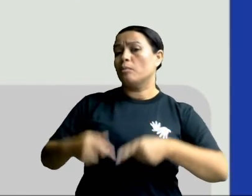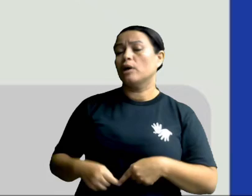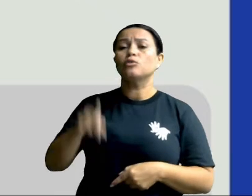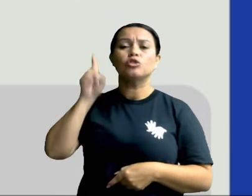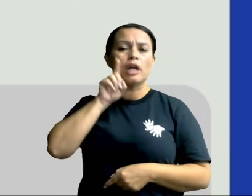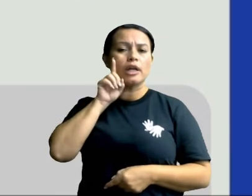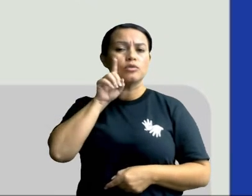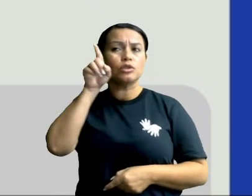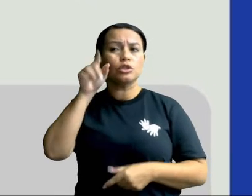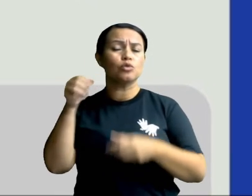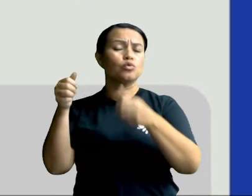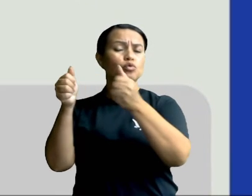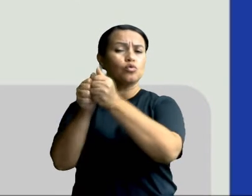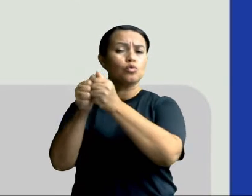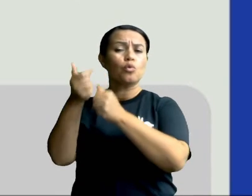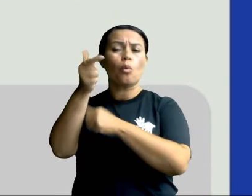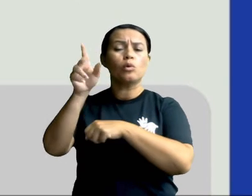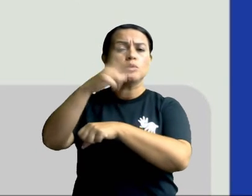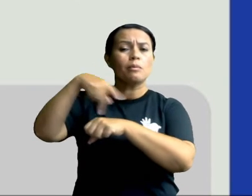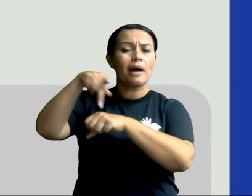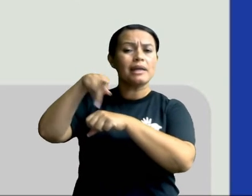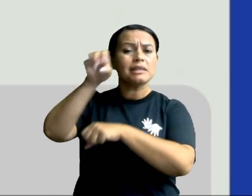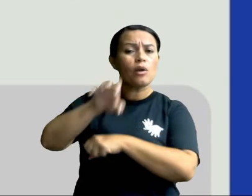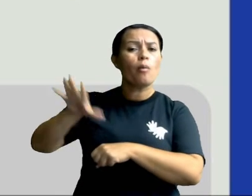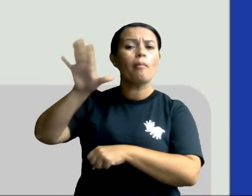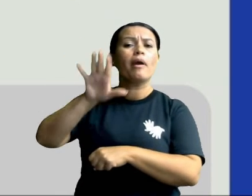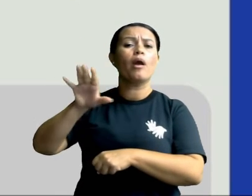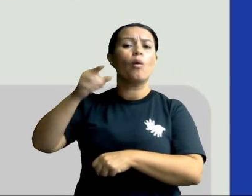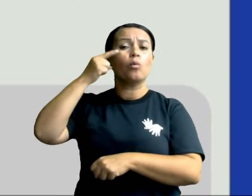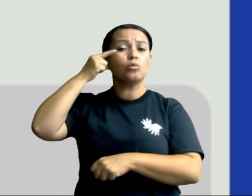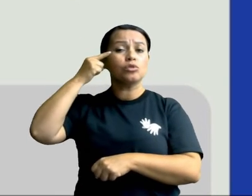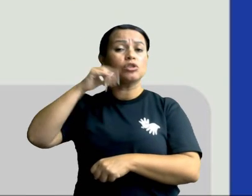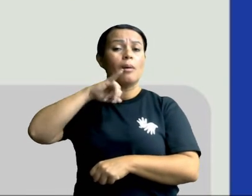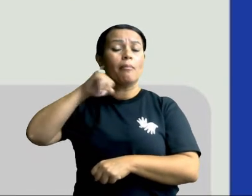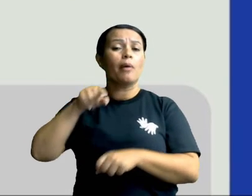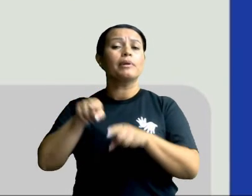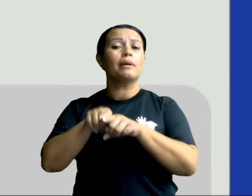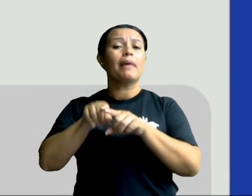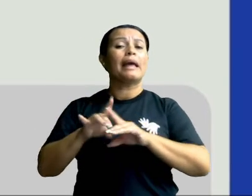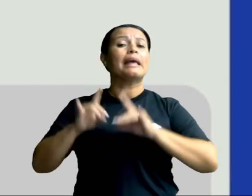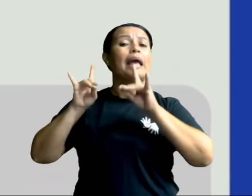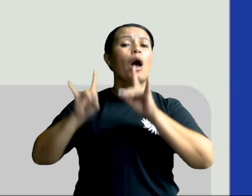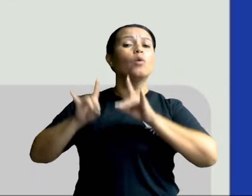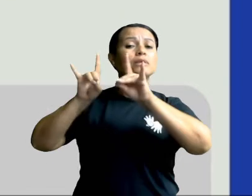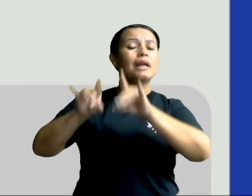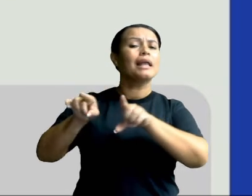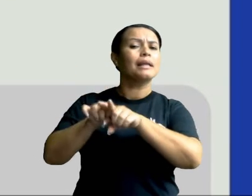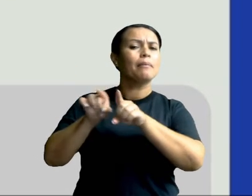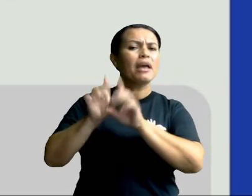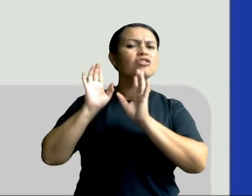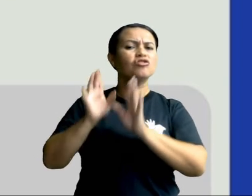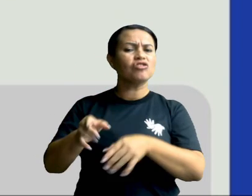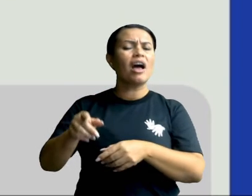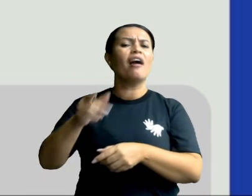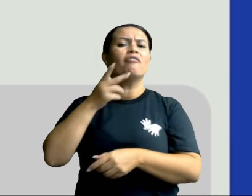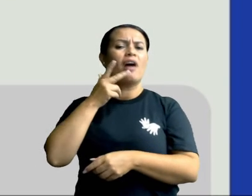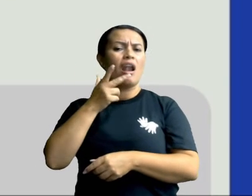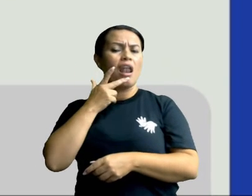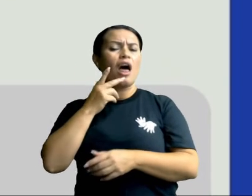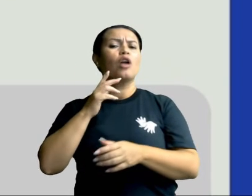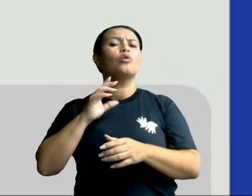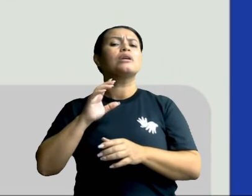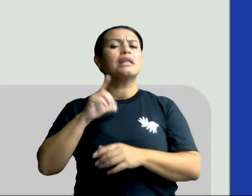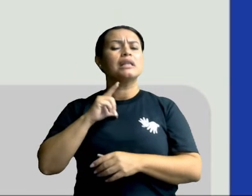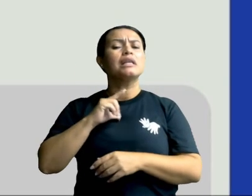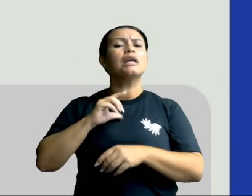Unidos, juntamente com países europeus, o Japão e a Austrália, criticaram no Conselho de Direitos Humanos da ONU, em